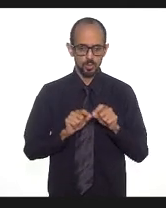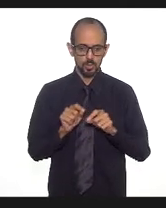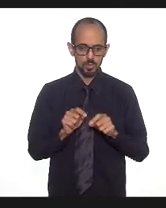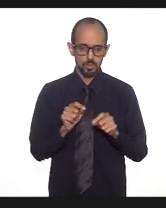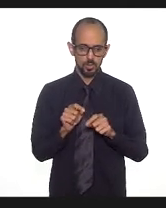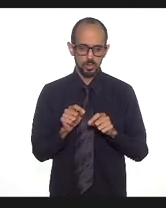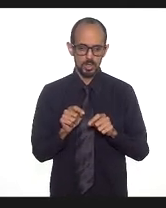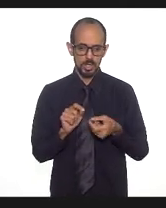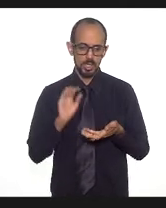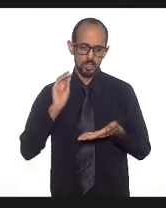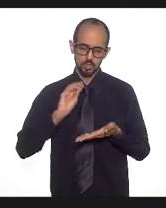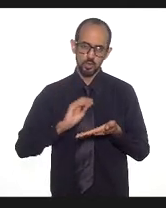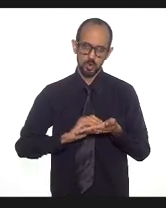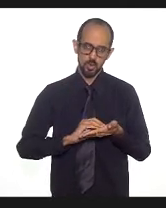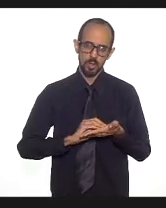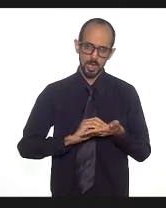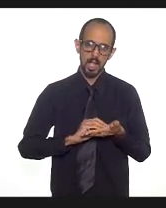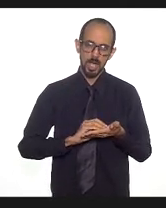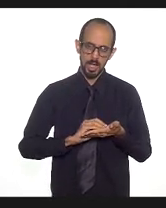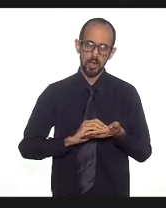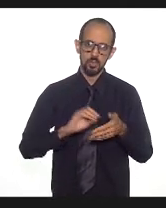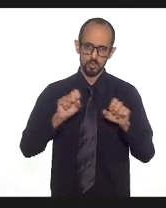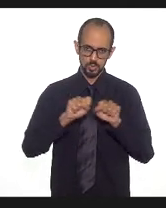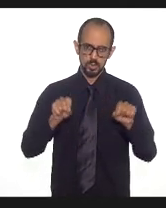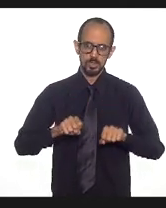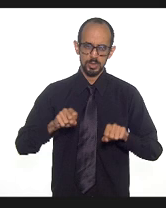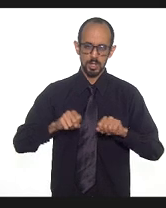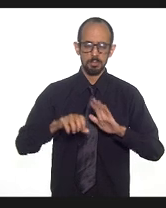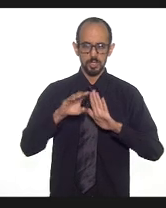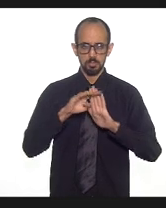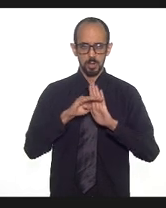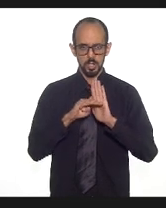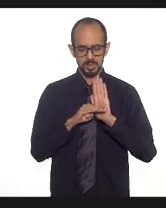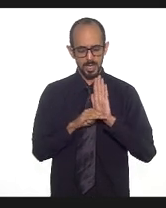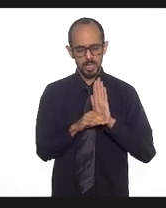uma ferramenta de gestão de processos, né? Nós também estamos